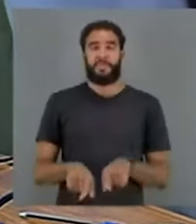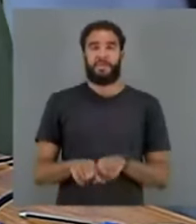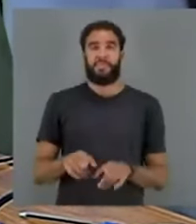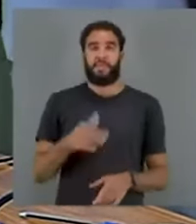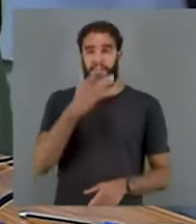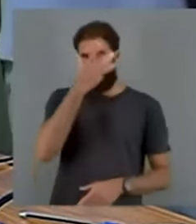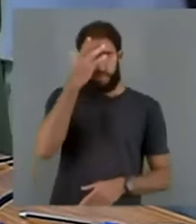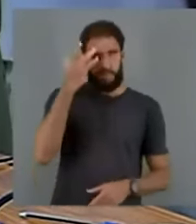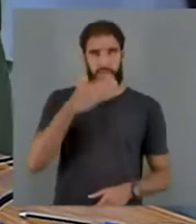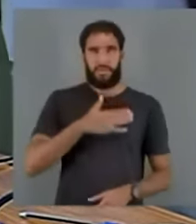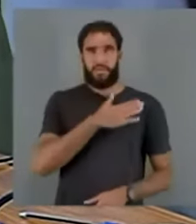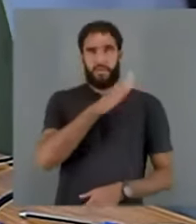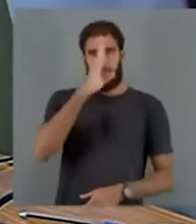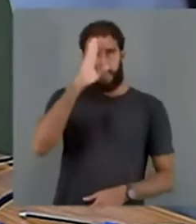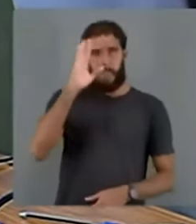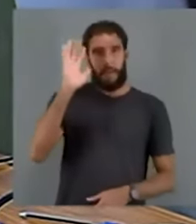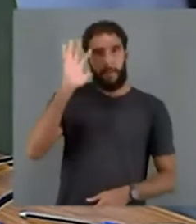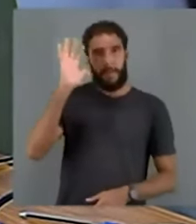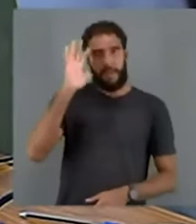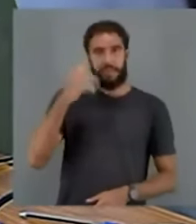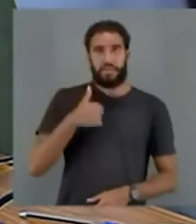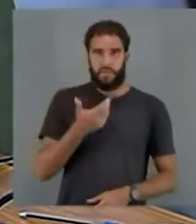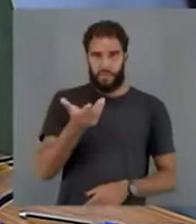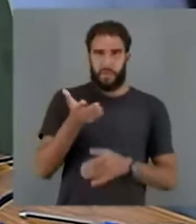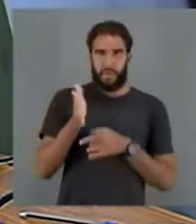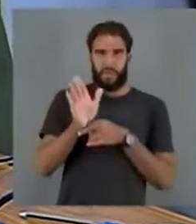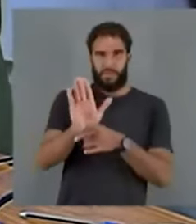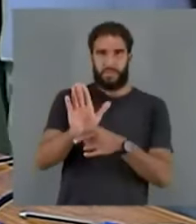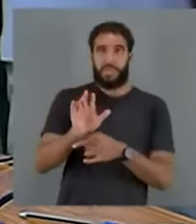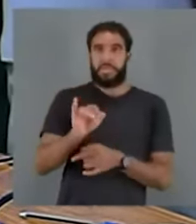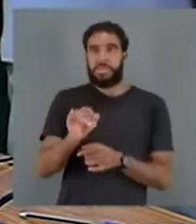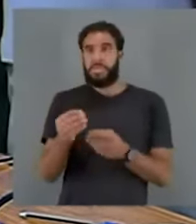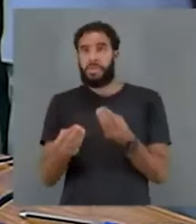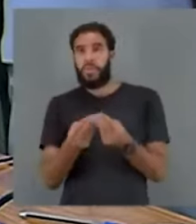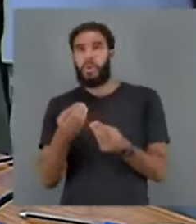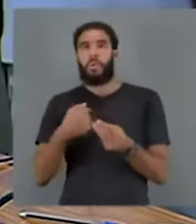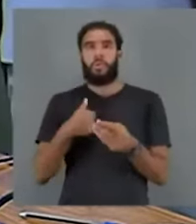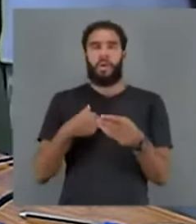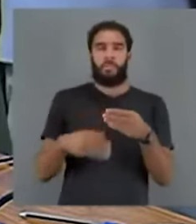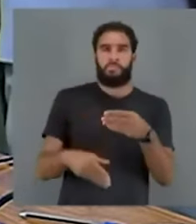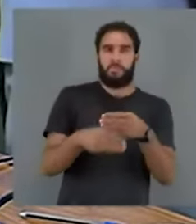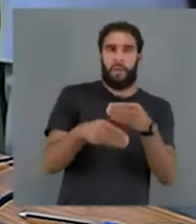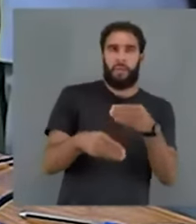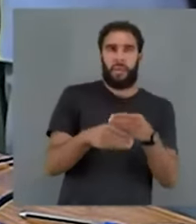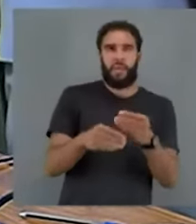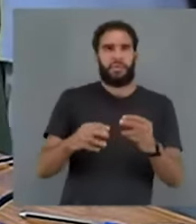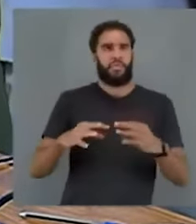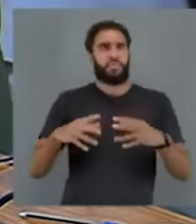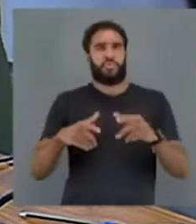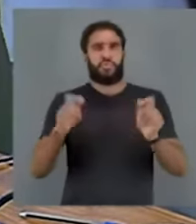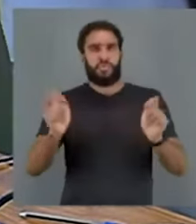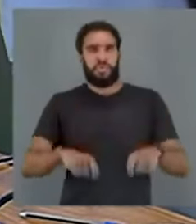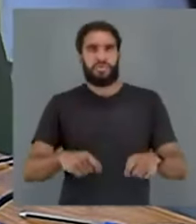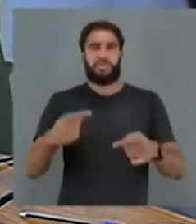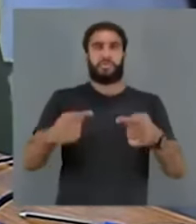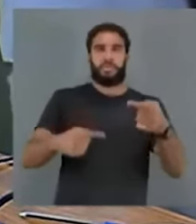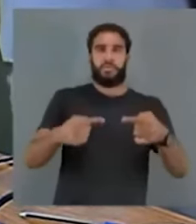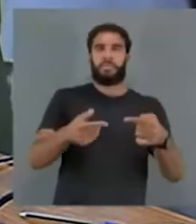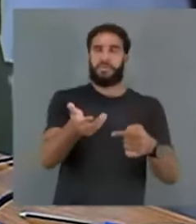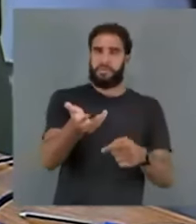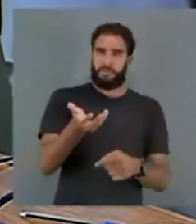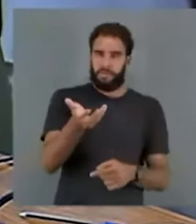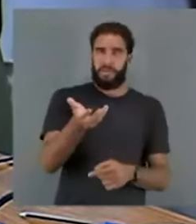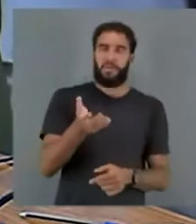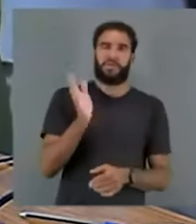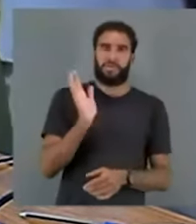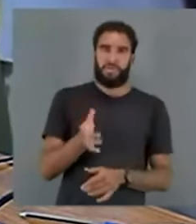comandante do exército pensa com carinho Eu tô disposto a ajudar se for através da minhas emendas que eu puder fazer esse é um debate que nós vamos fazer há